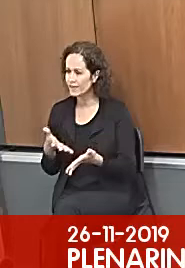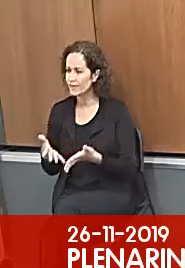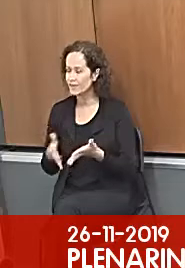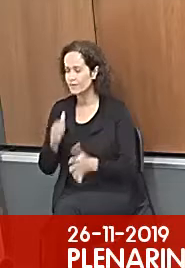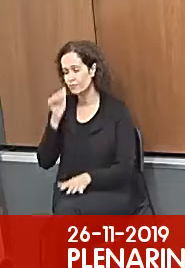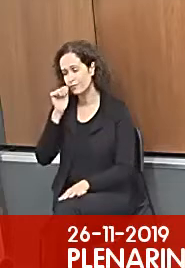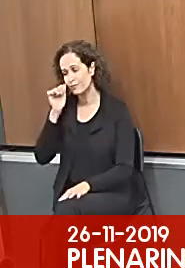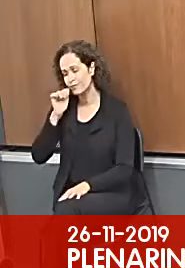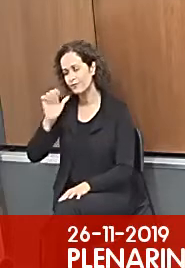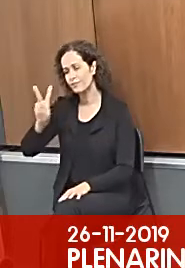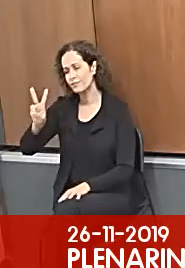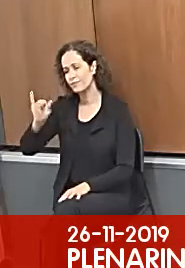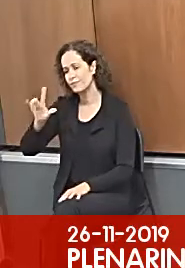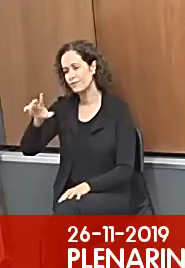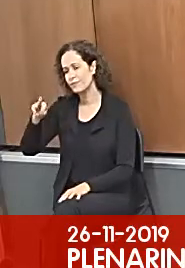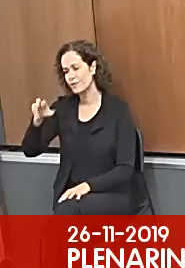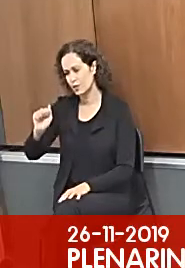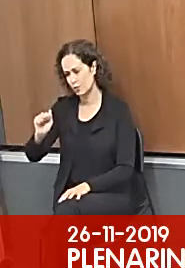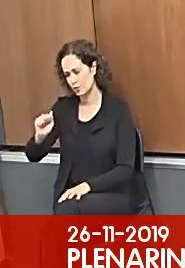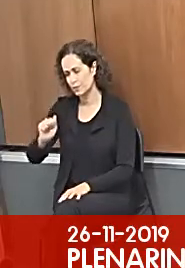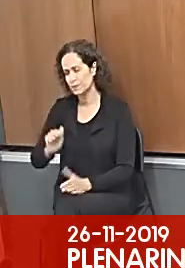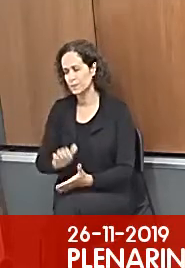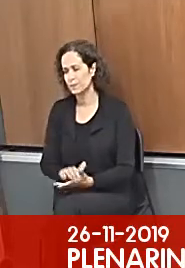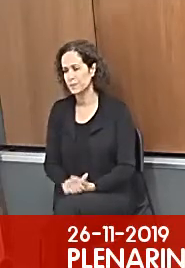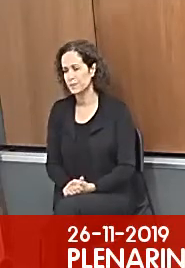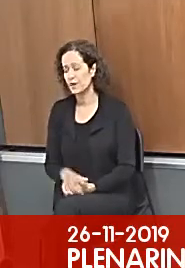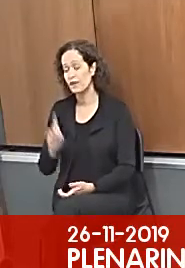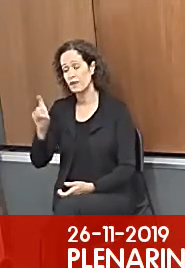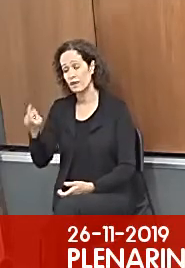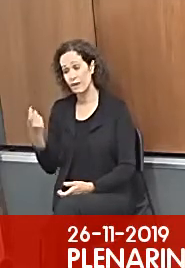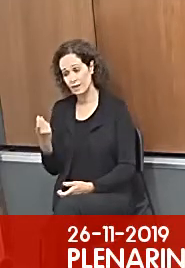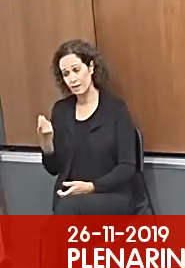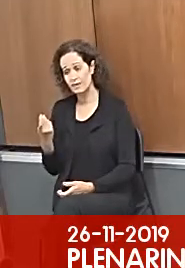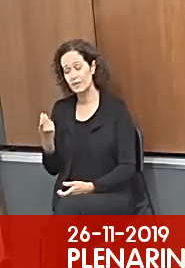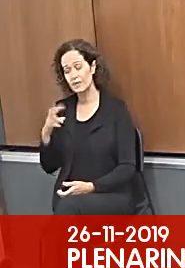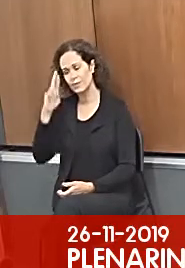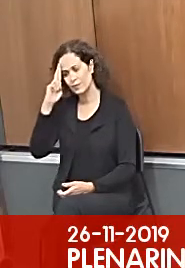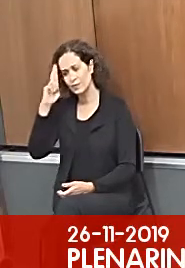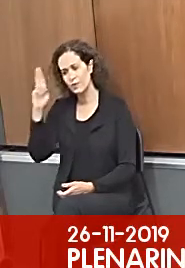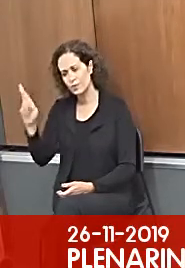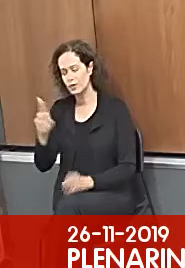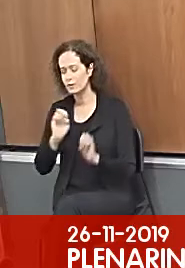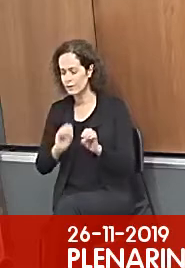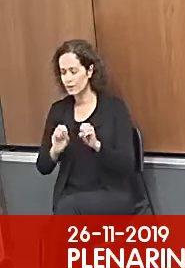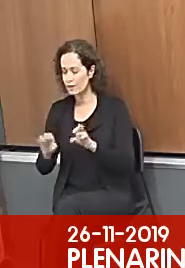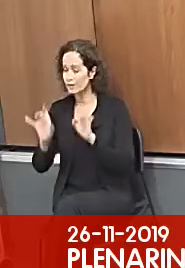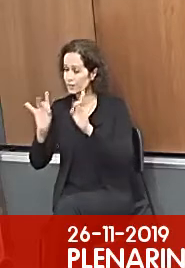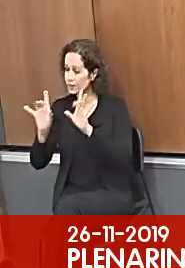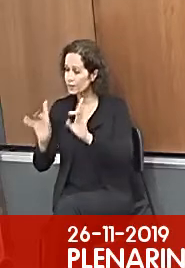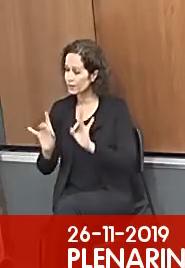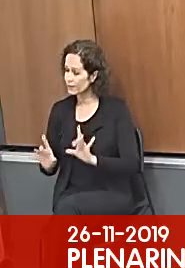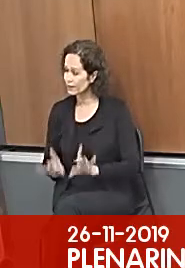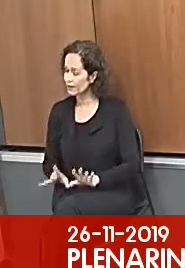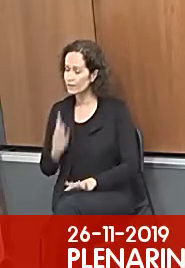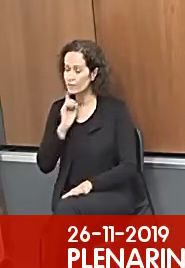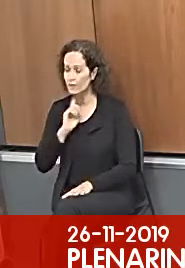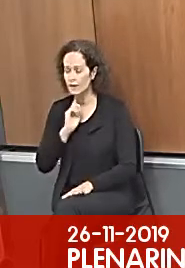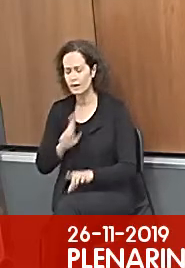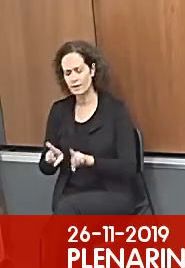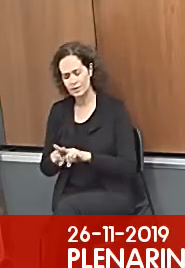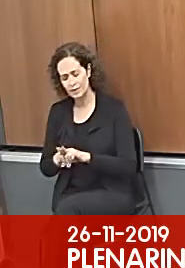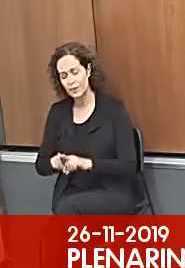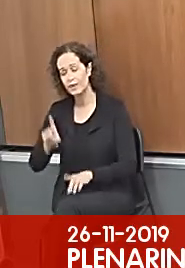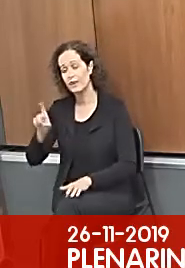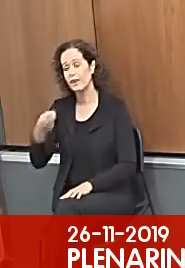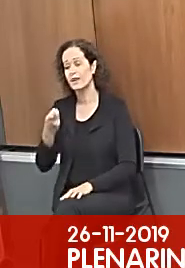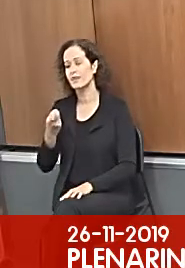querida Vilma de Oliveira Dias, que é ex-diretora da Educação Especial do Estado de Minas Gerais e ex-diretora também do